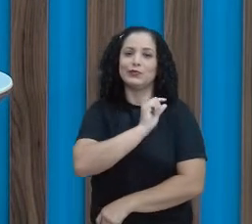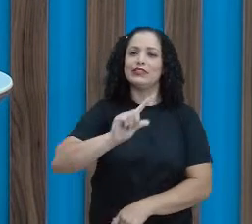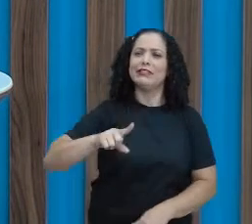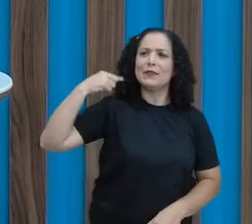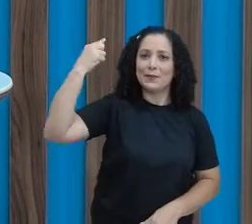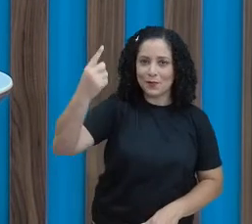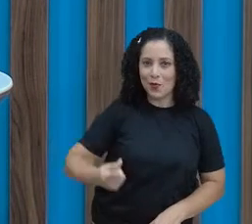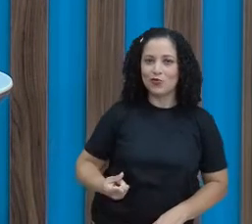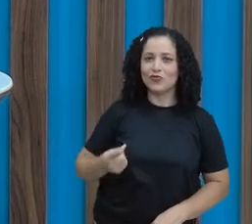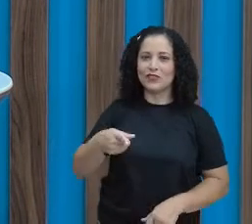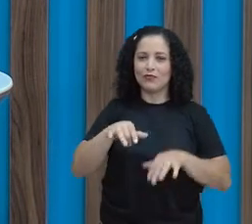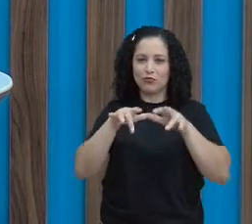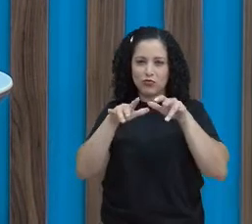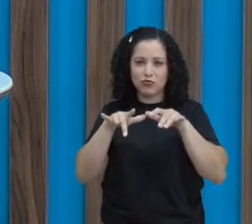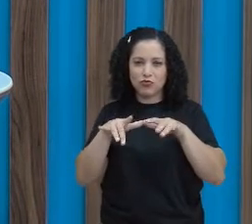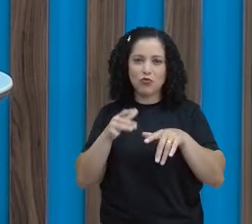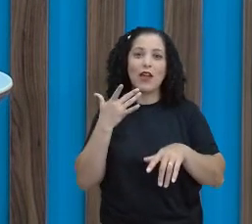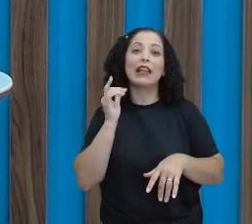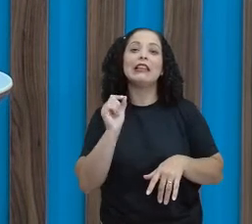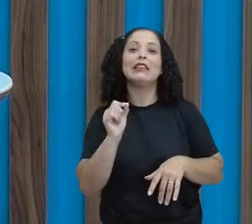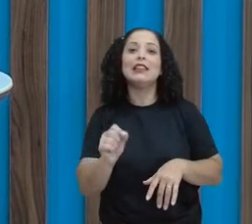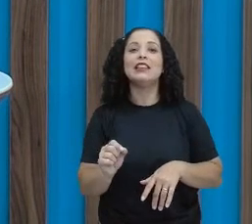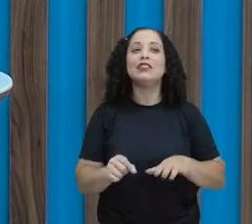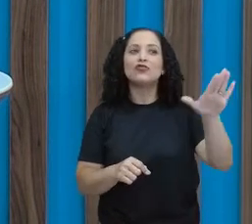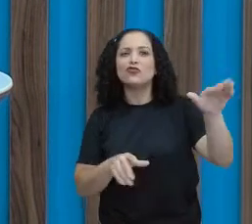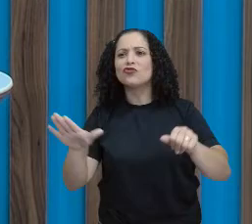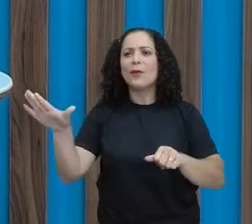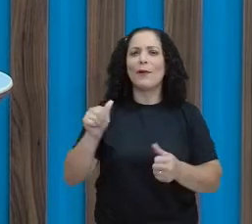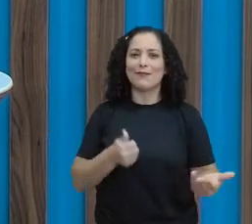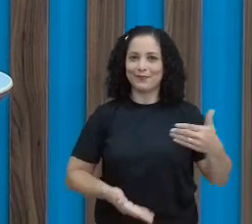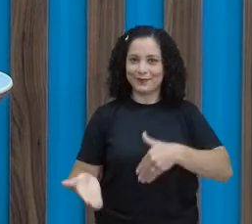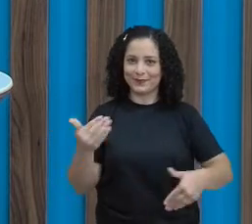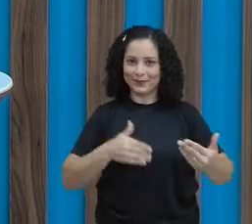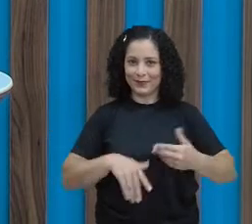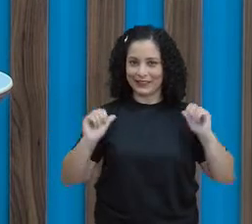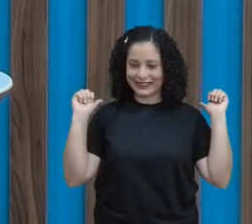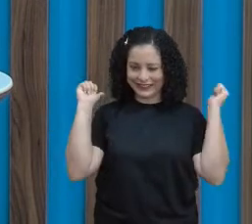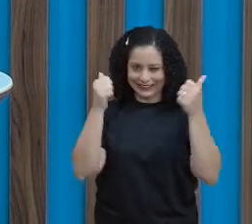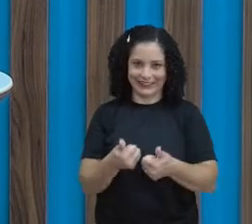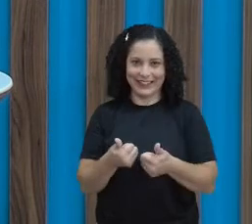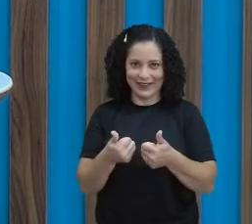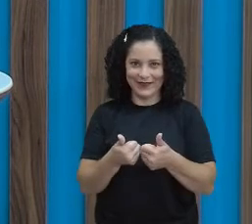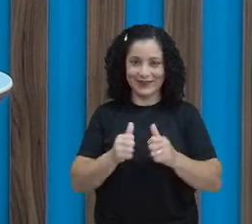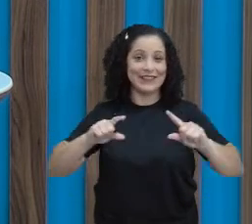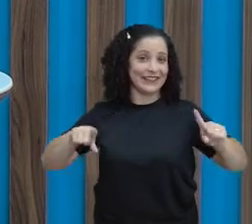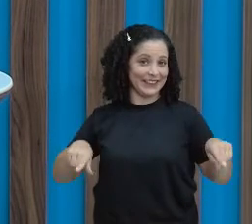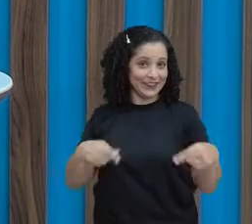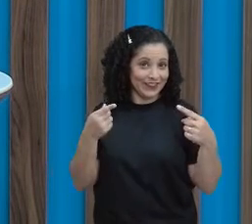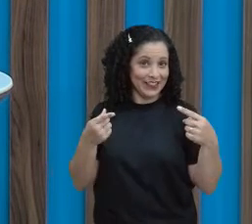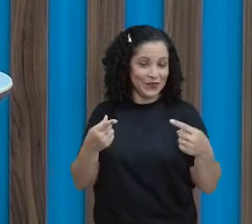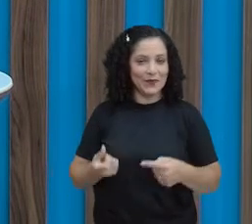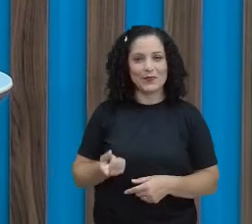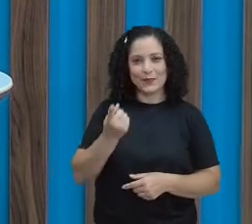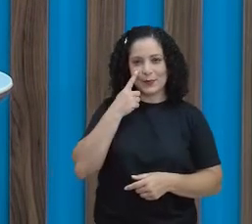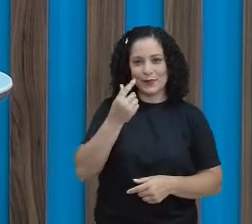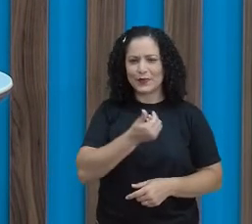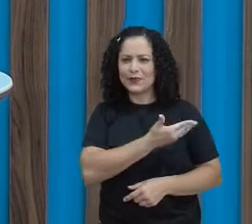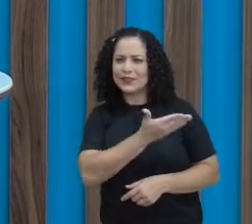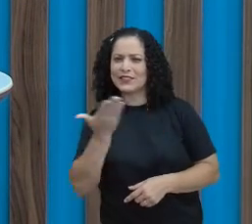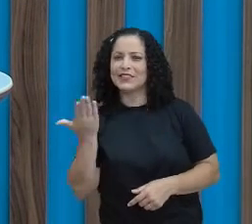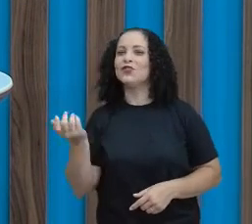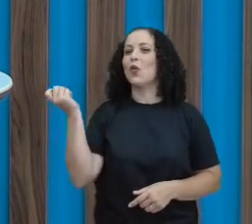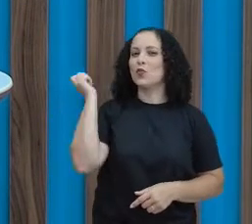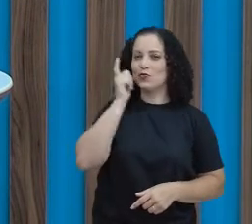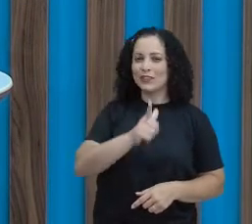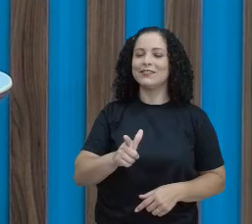é o aluno que está aqui, que foi você que convidou. Que tal aí, pessoal? Olha, eu estou lançando um desafio. Vamos ver se vocês, né,